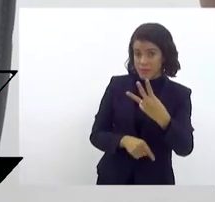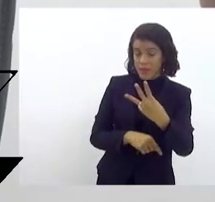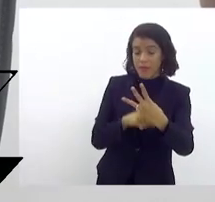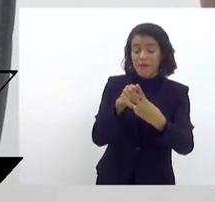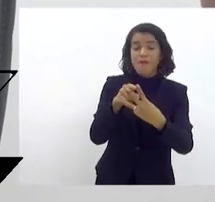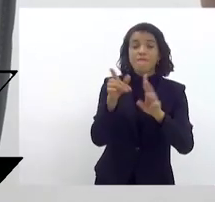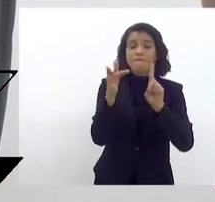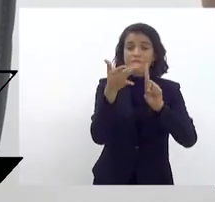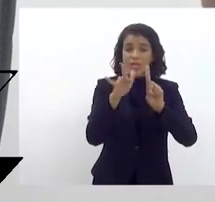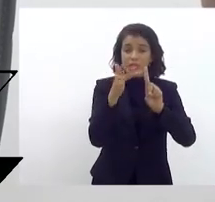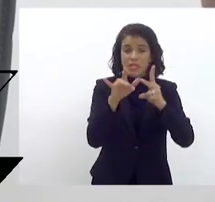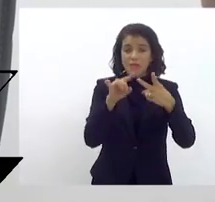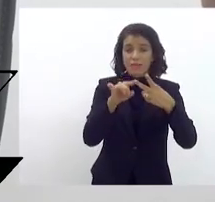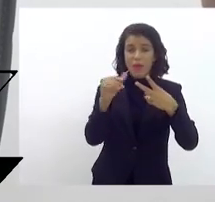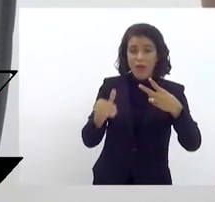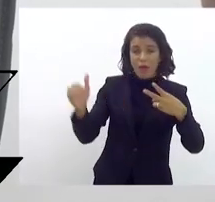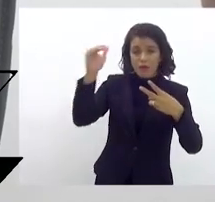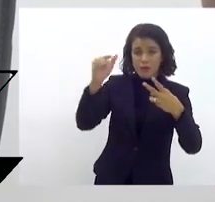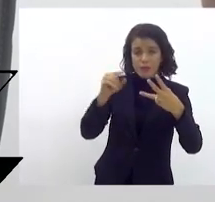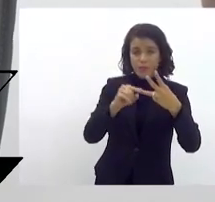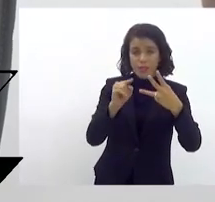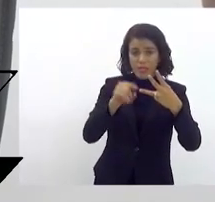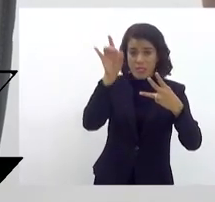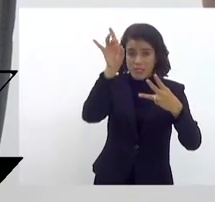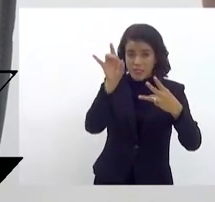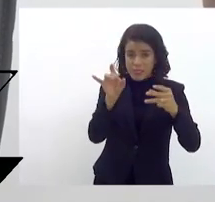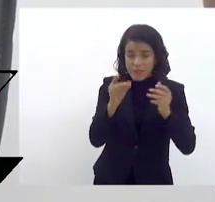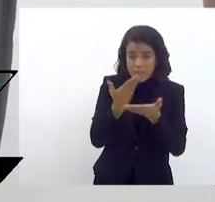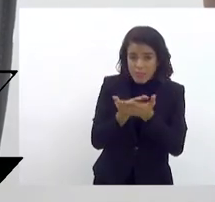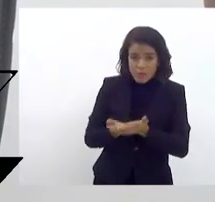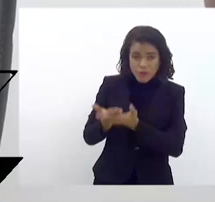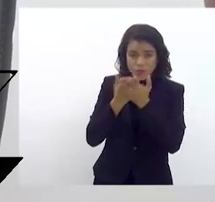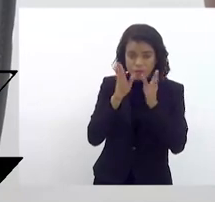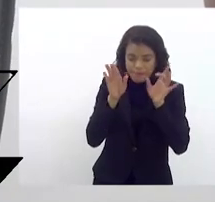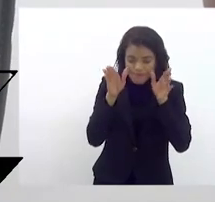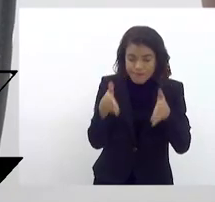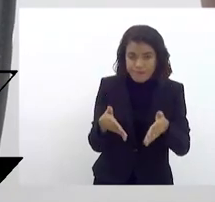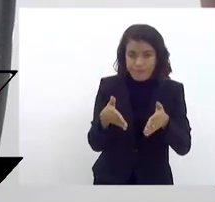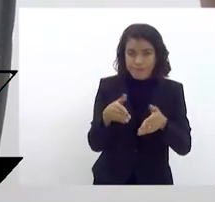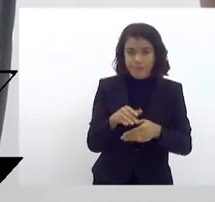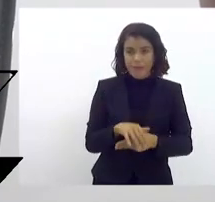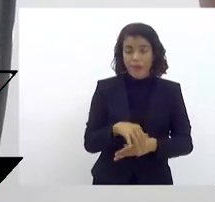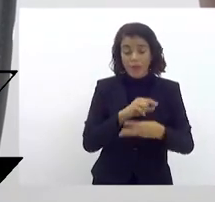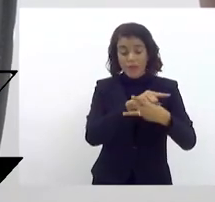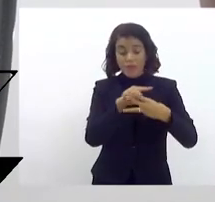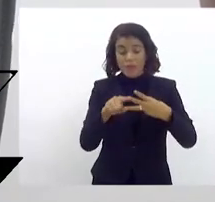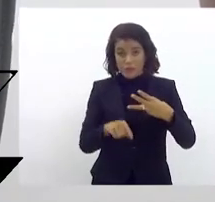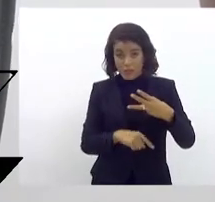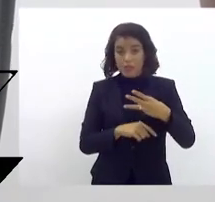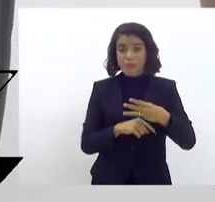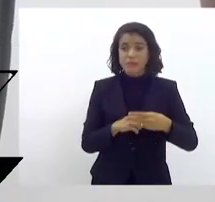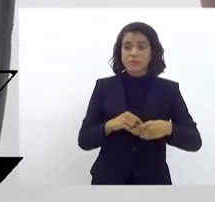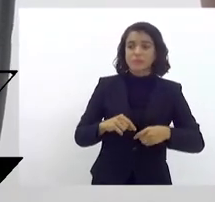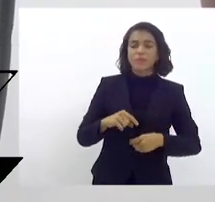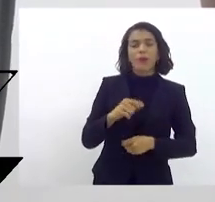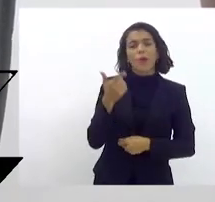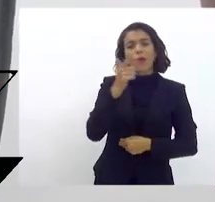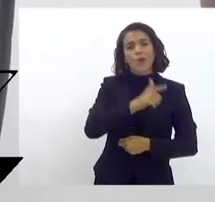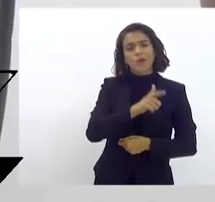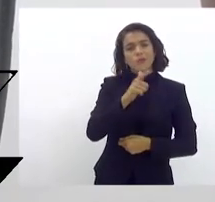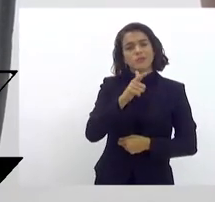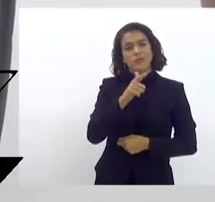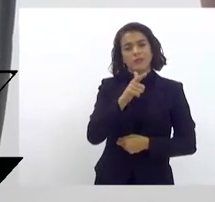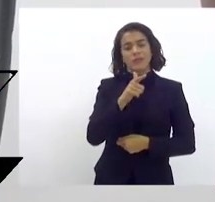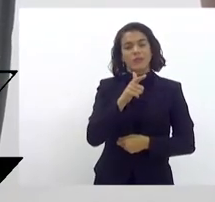vítimas autoridades e especialistas do exposto para atingirmos